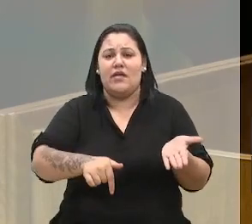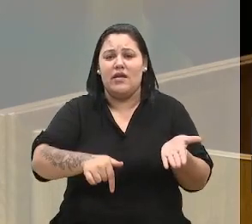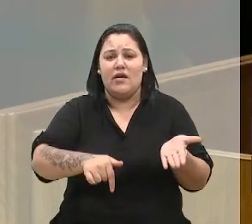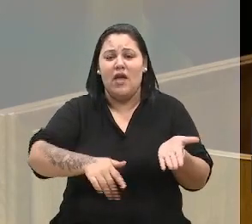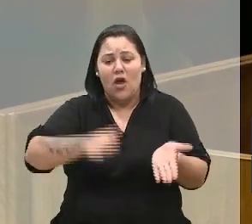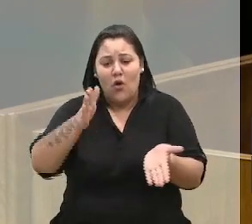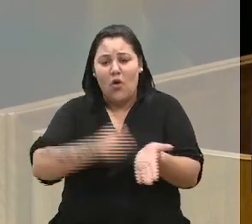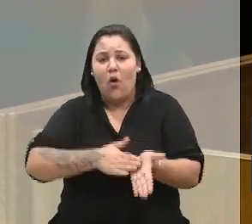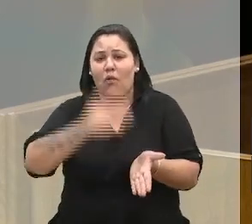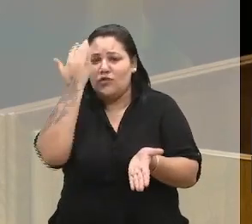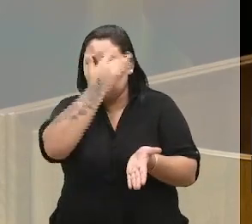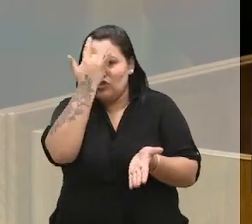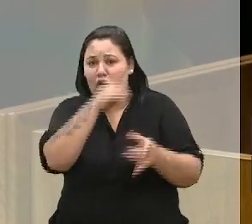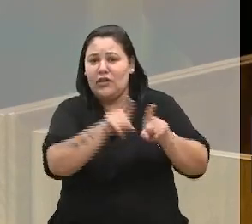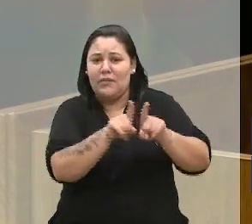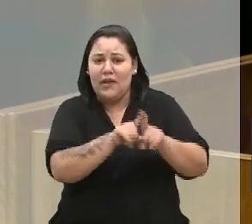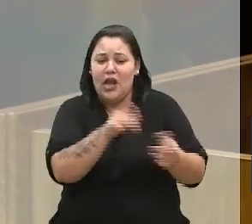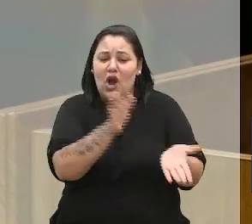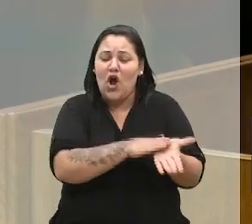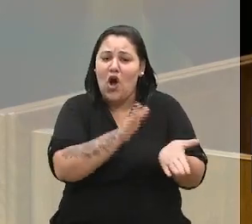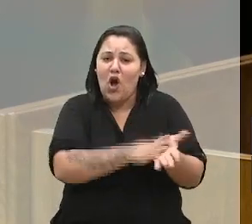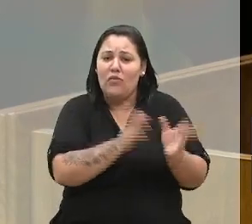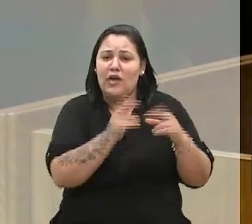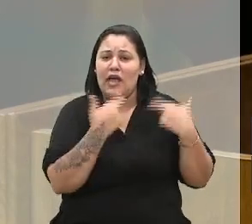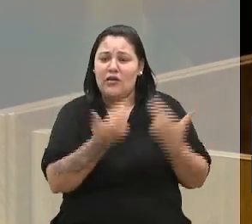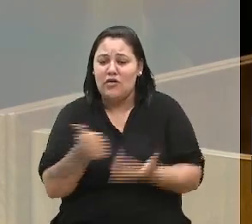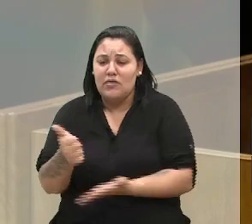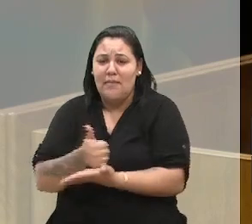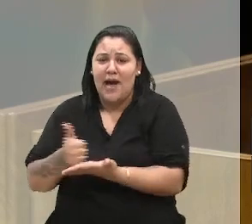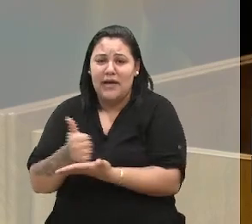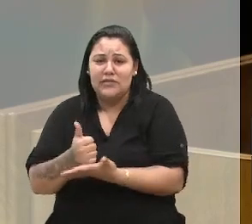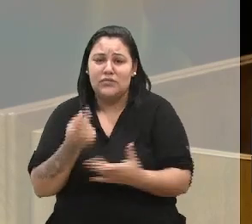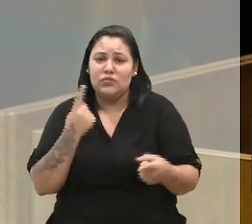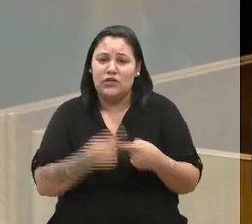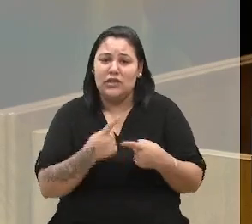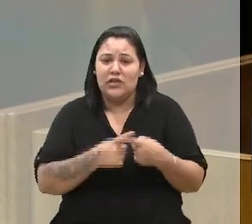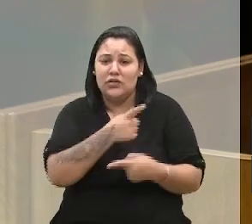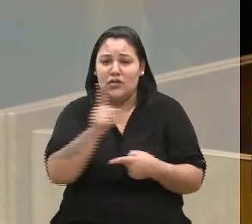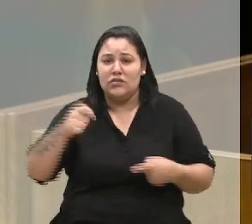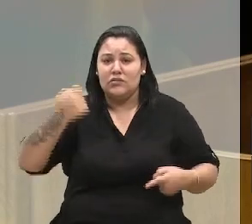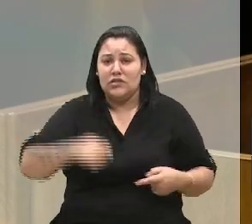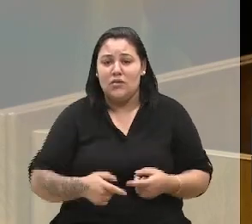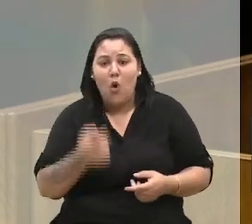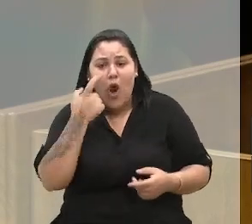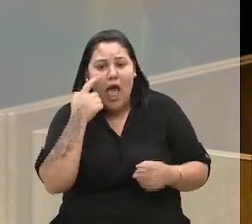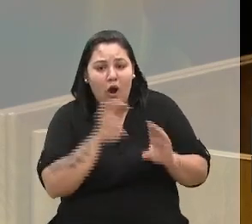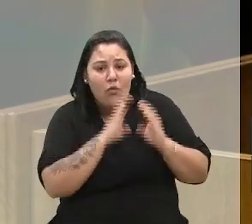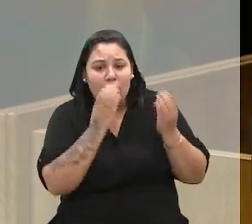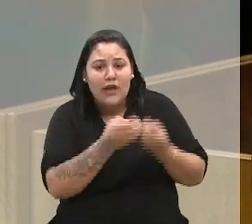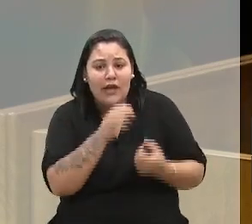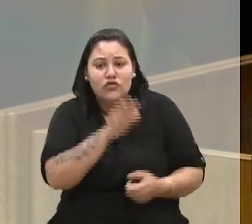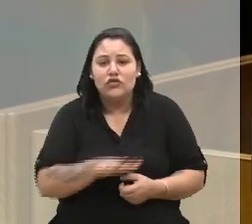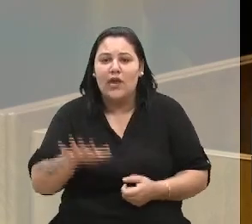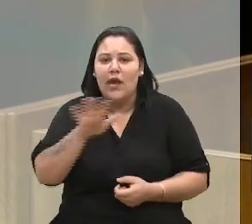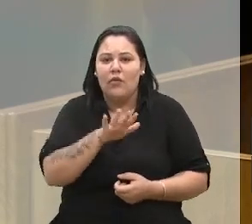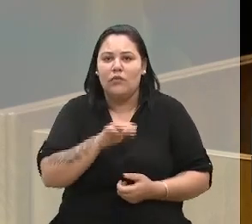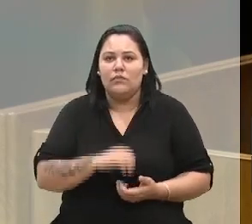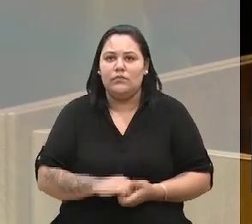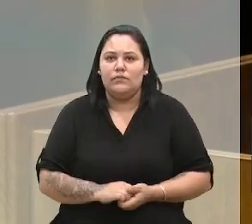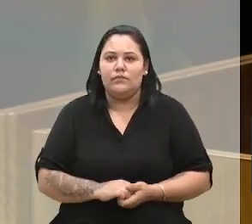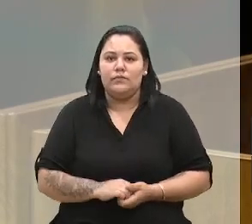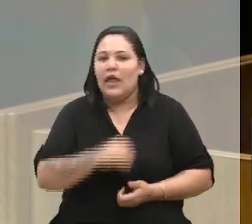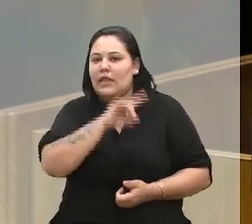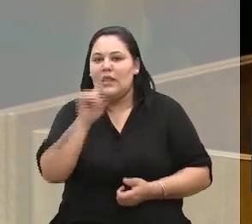cobro do prefeito, cobro nas reuniões da base, porque nós temos que olhar a comunidade, não ir só